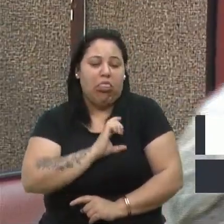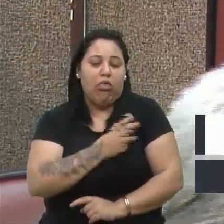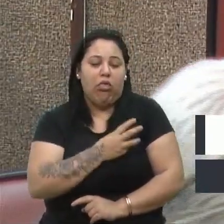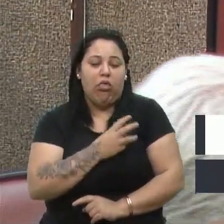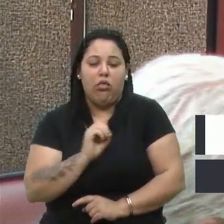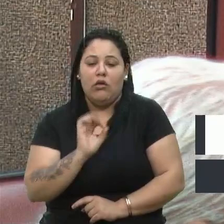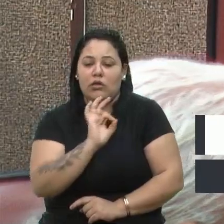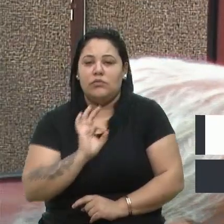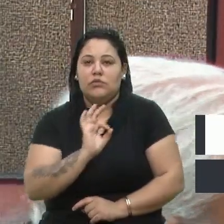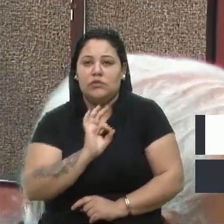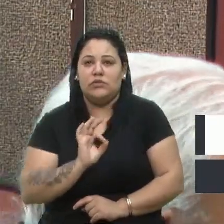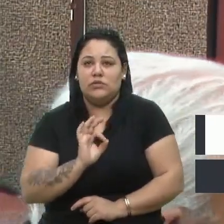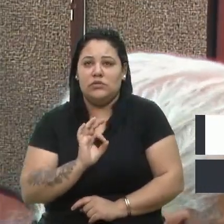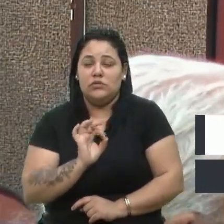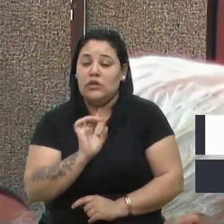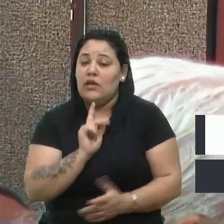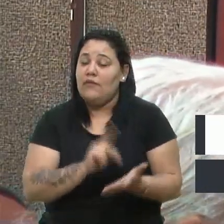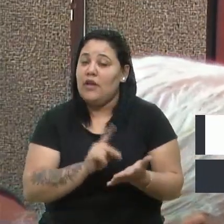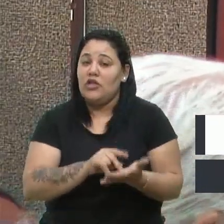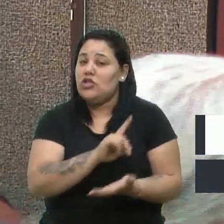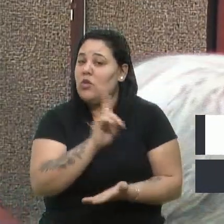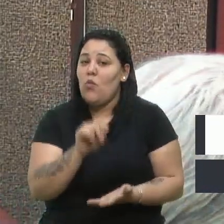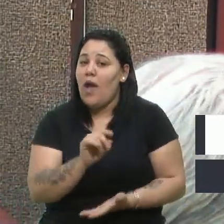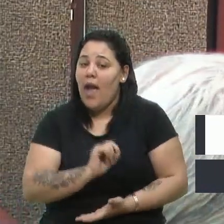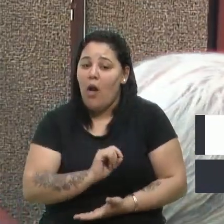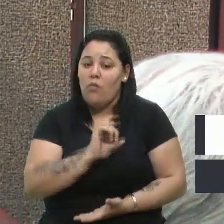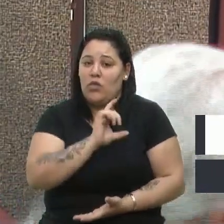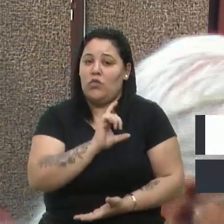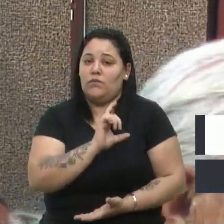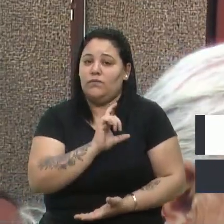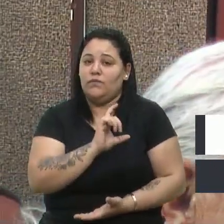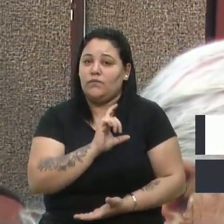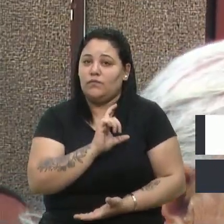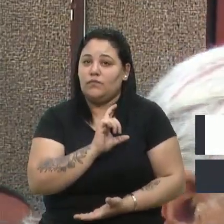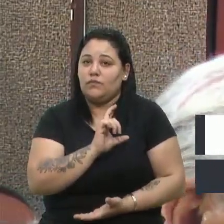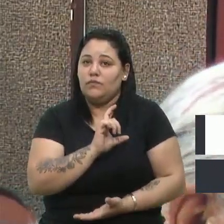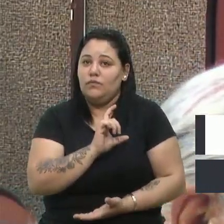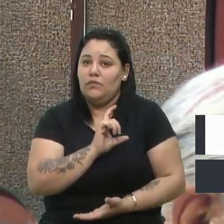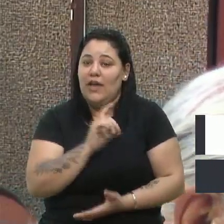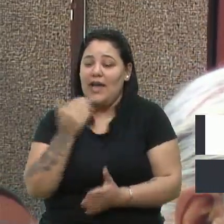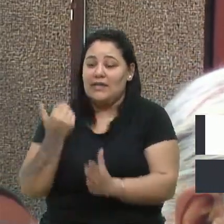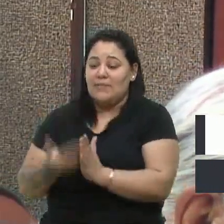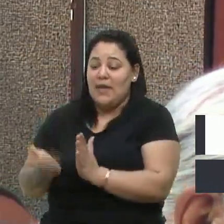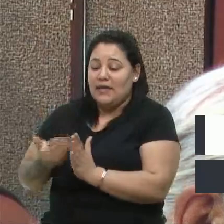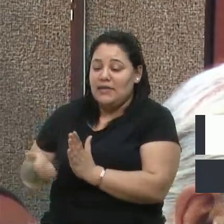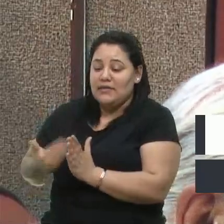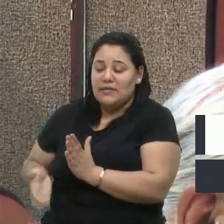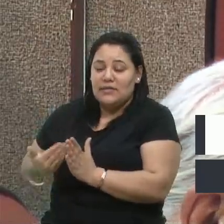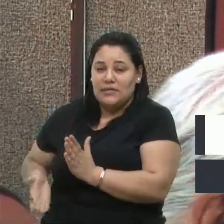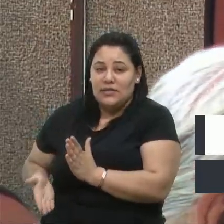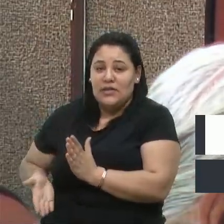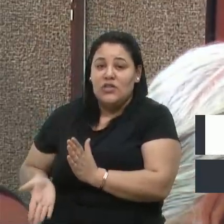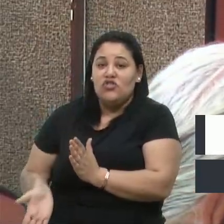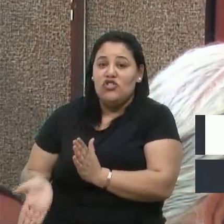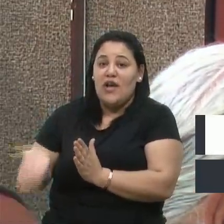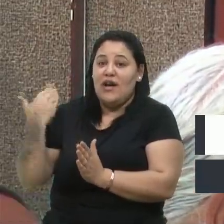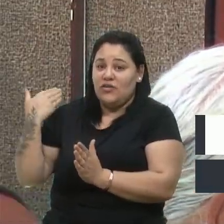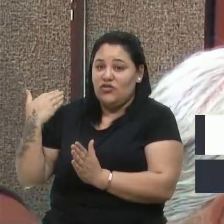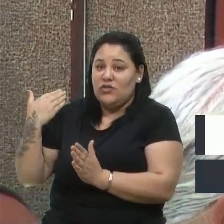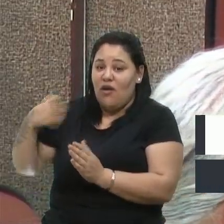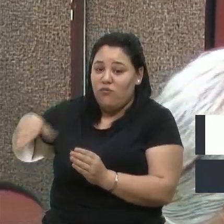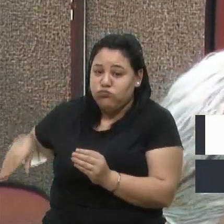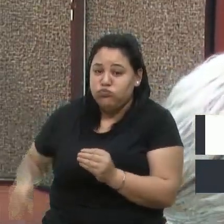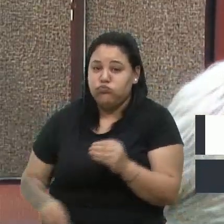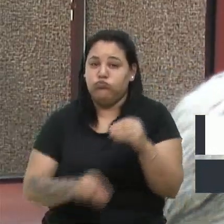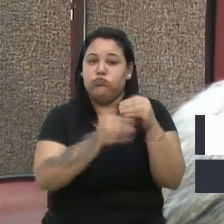nós estamos falando de reposição inflacionária. Então, as perdas que tiveram, então, nada mais justo do que se repor aquilo que é